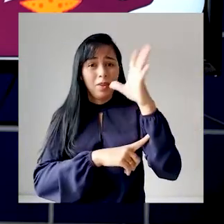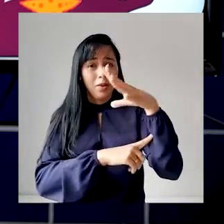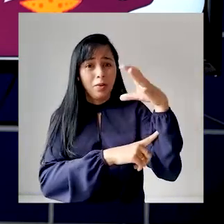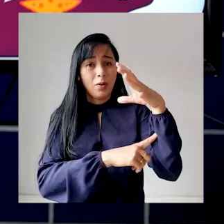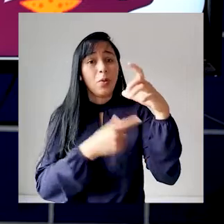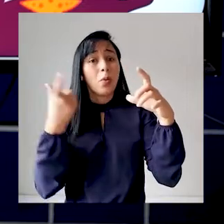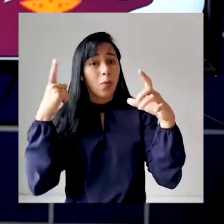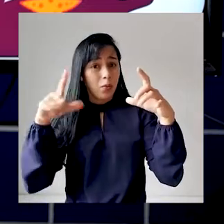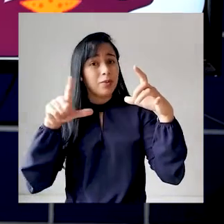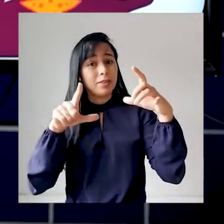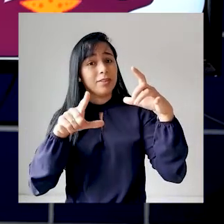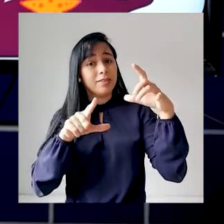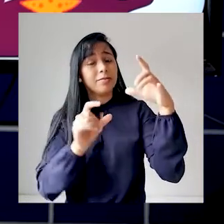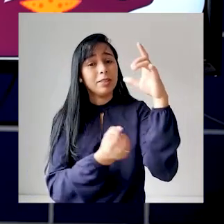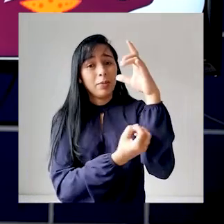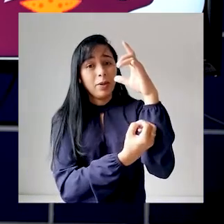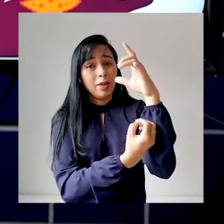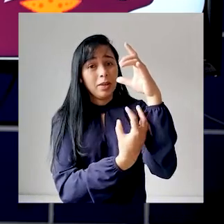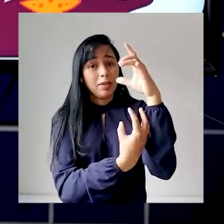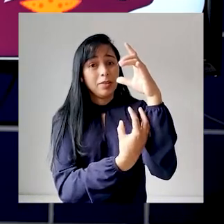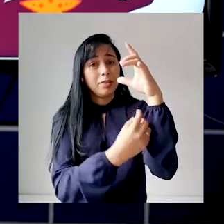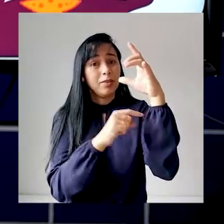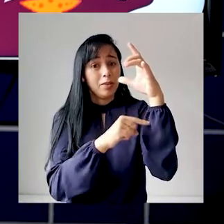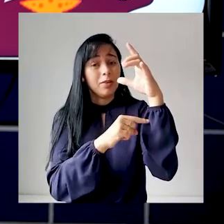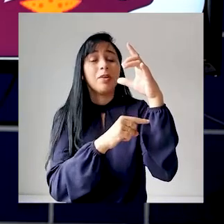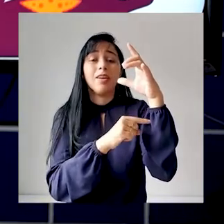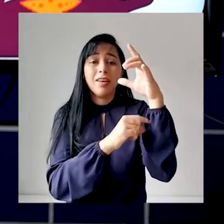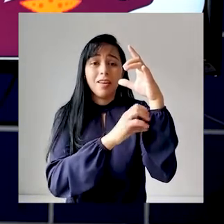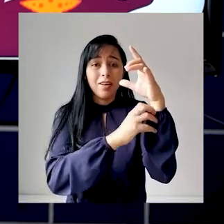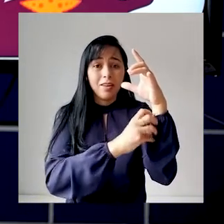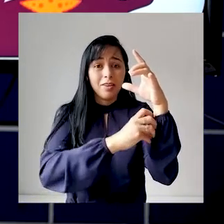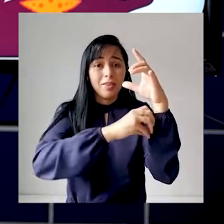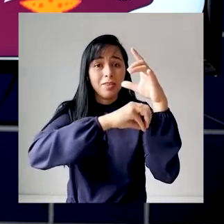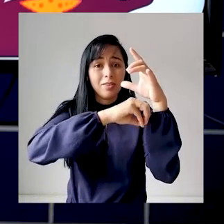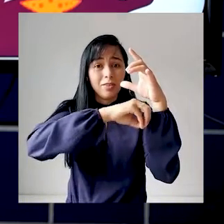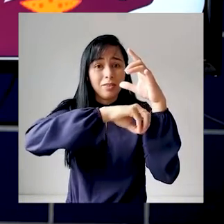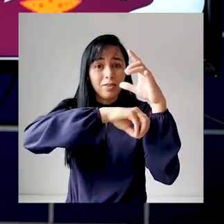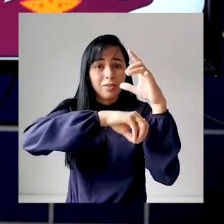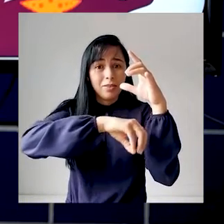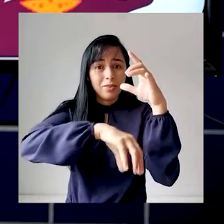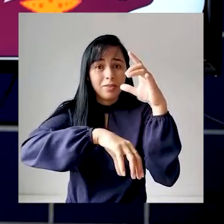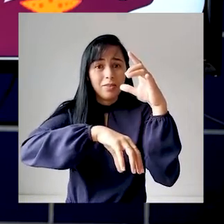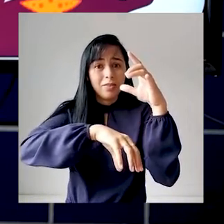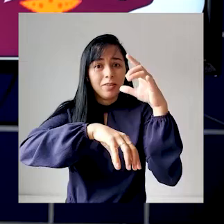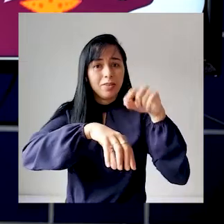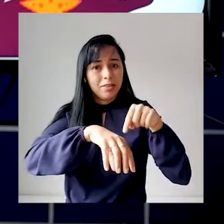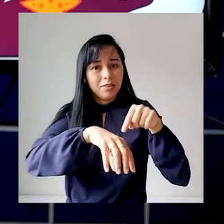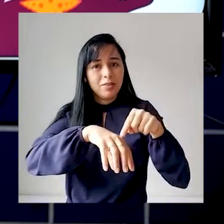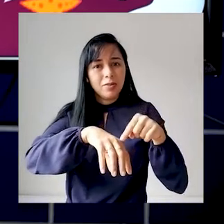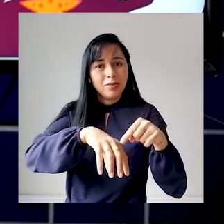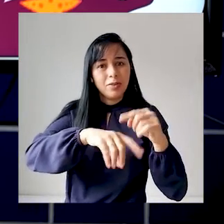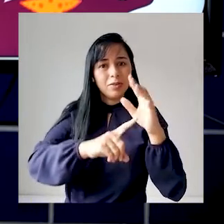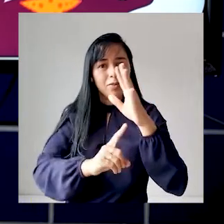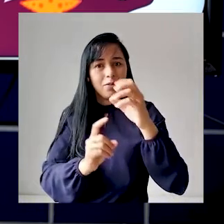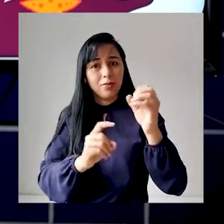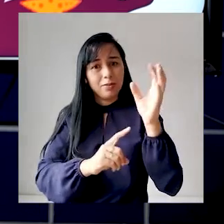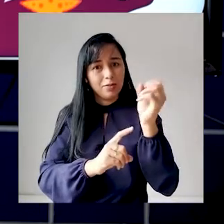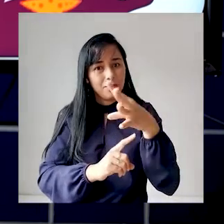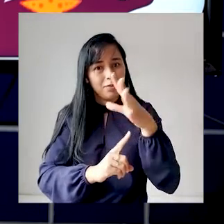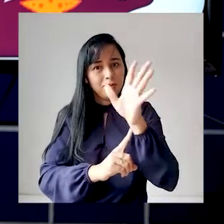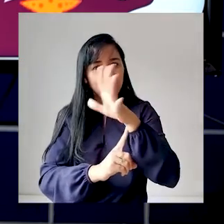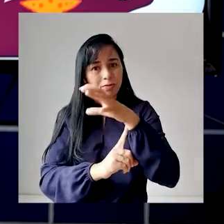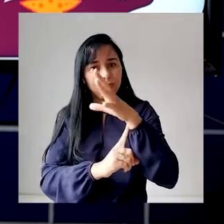reprodução por brotamento, semelhante ao que eu mostrei nos cactos. As esponjas são animais